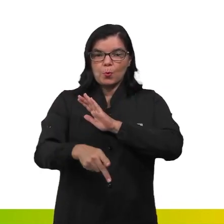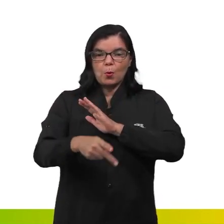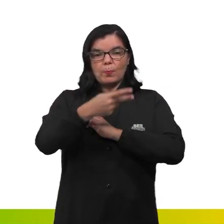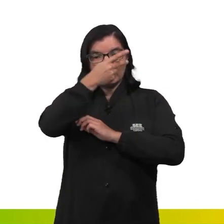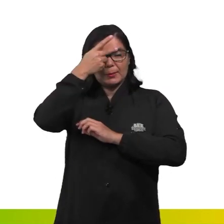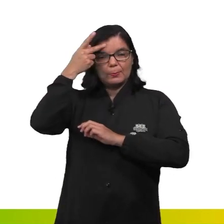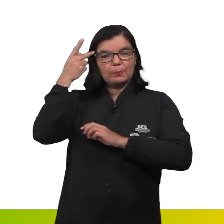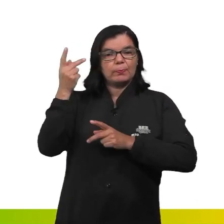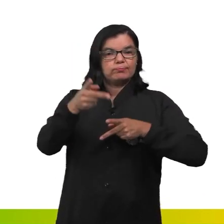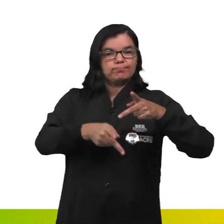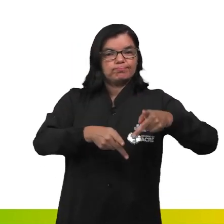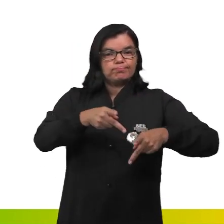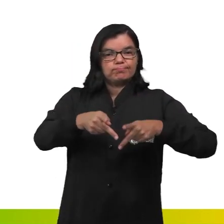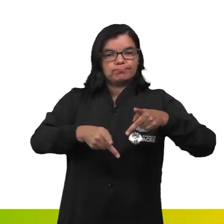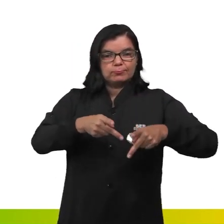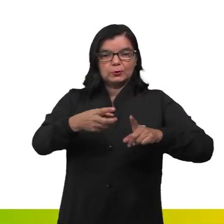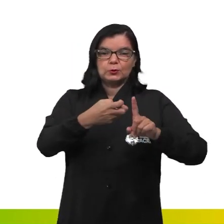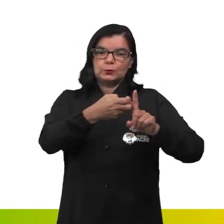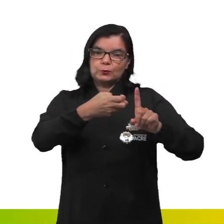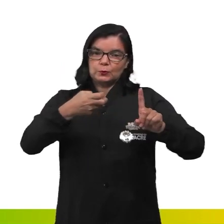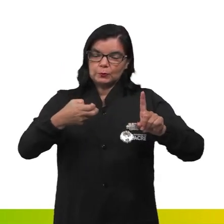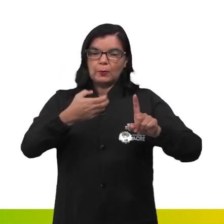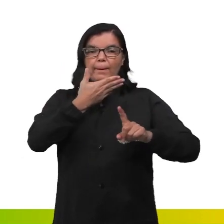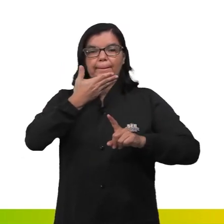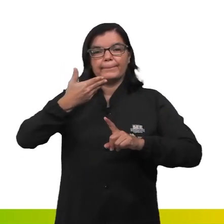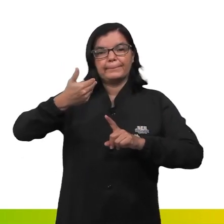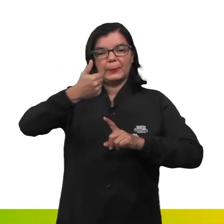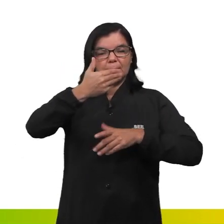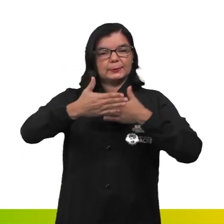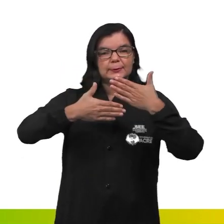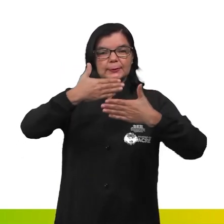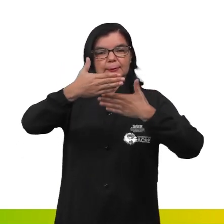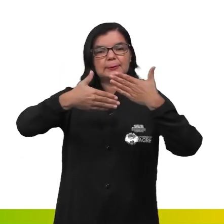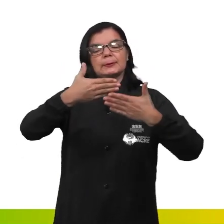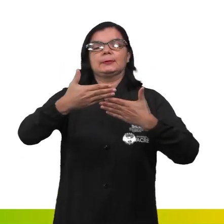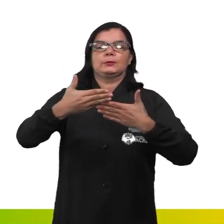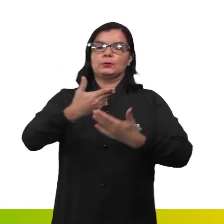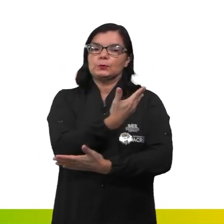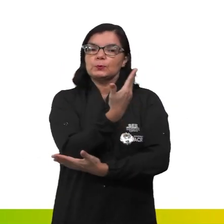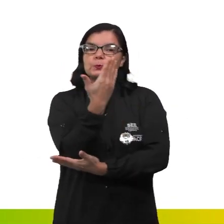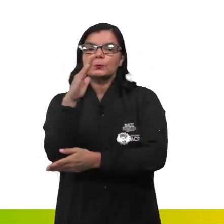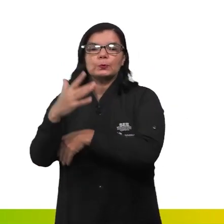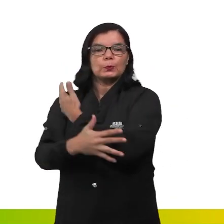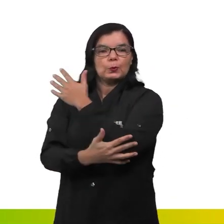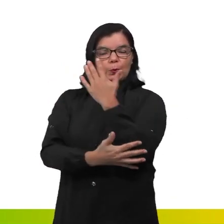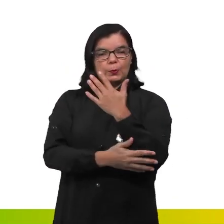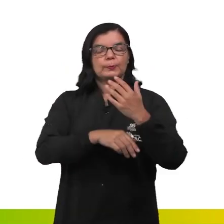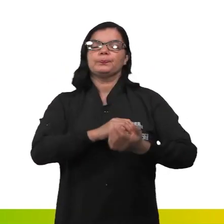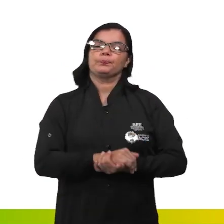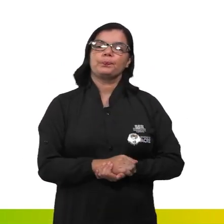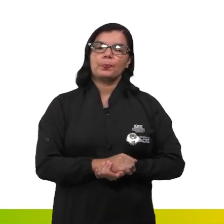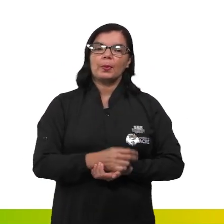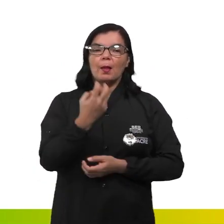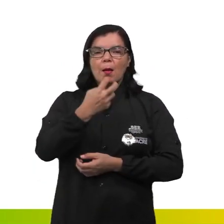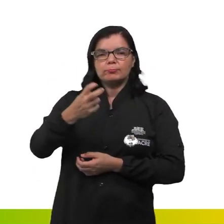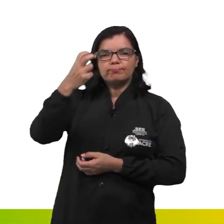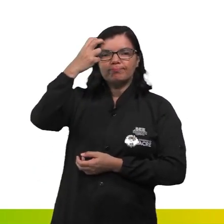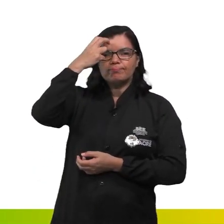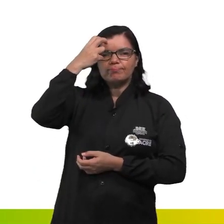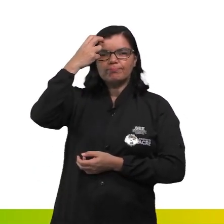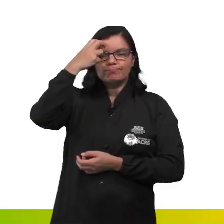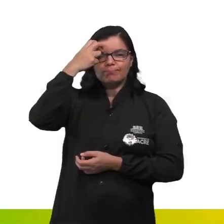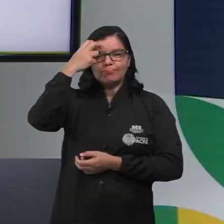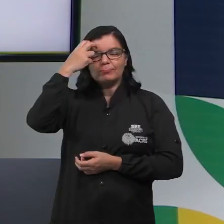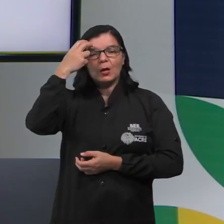indígenas, apresentando aí um melhor desempenho ambiental. Esses povos, pessoal, a sabedoria deles, ela